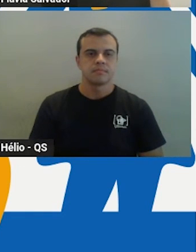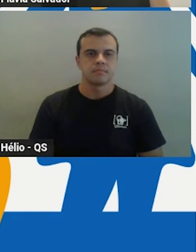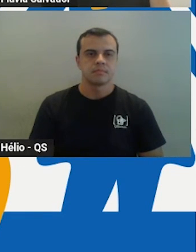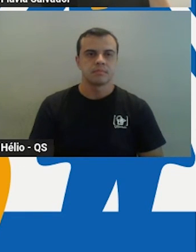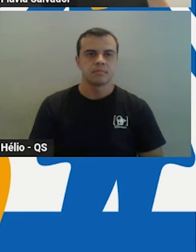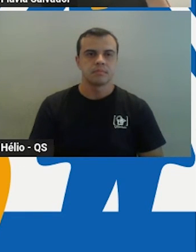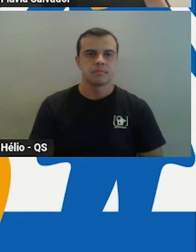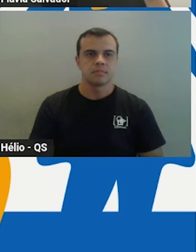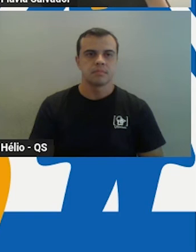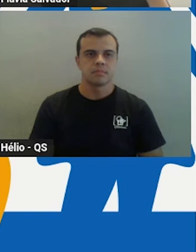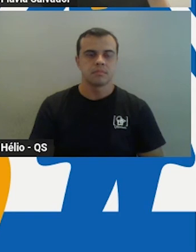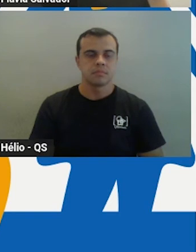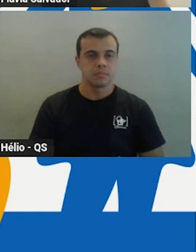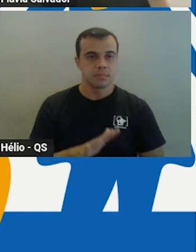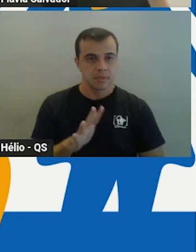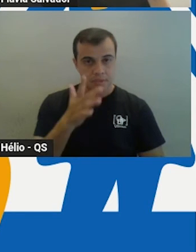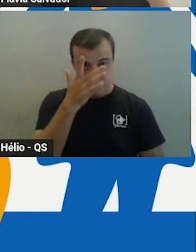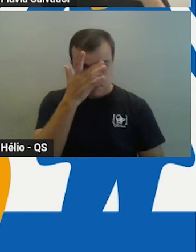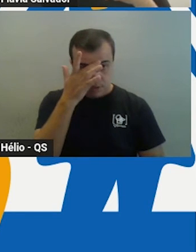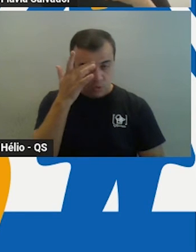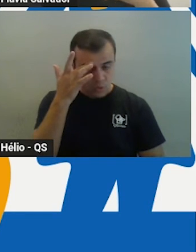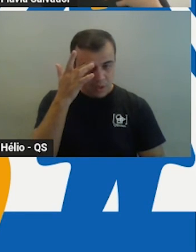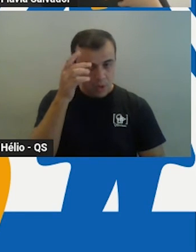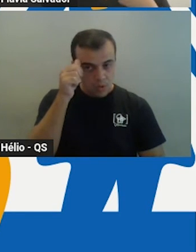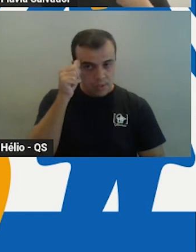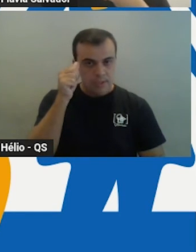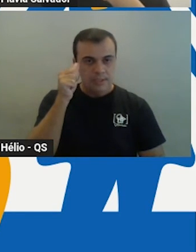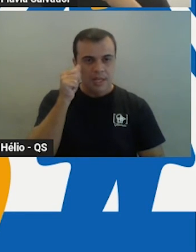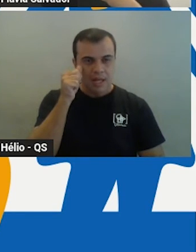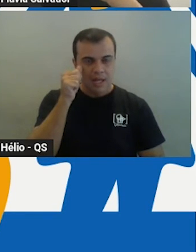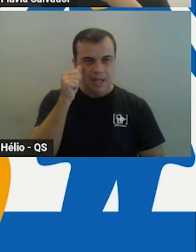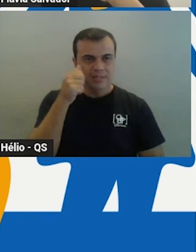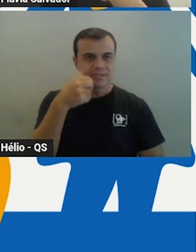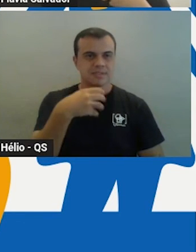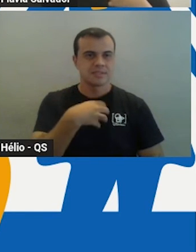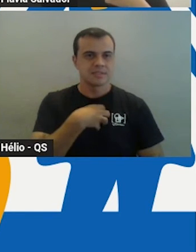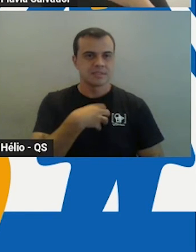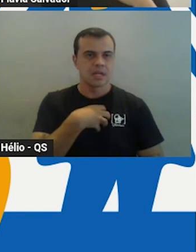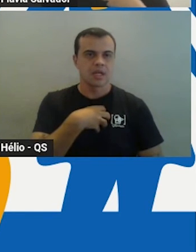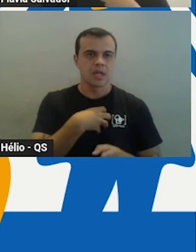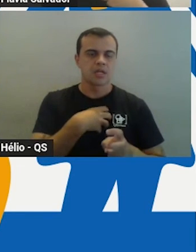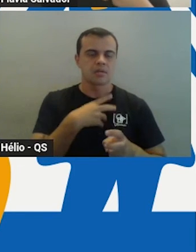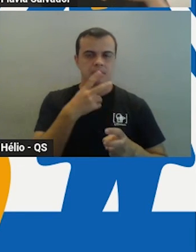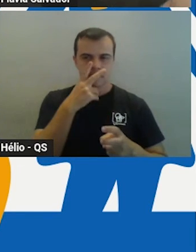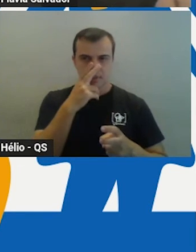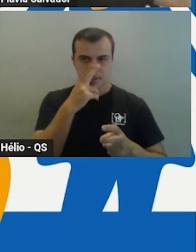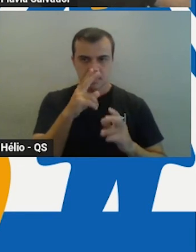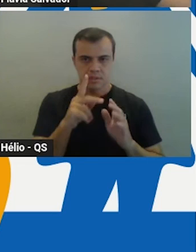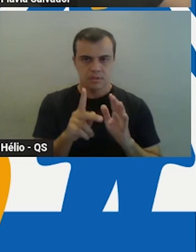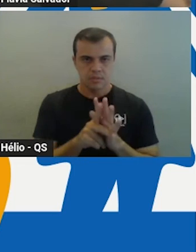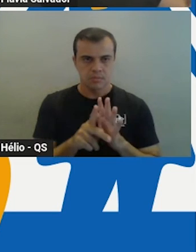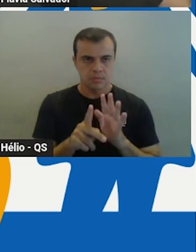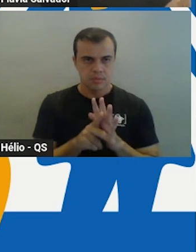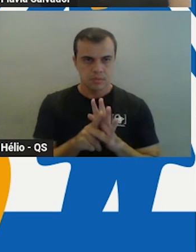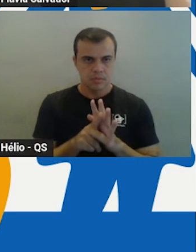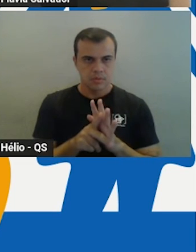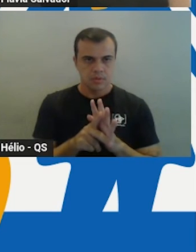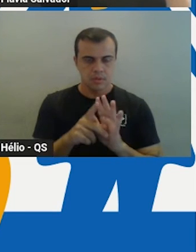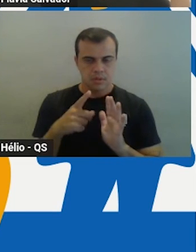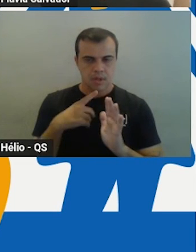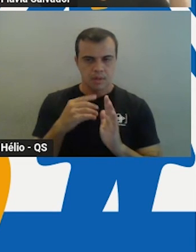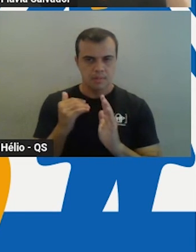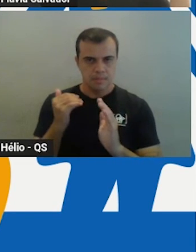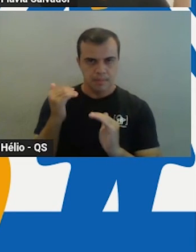Mas a pessoa do espectro autista, ela sente como se aquilo fosse nesse